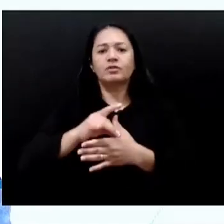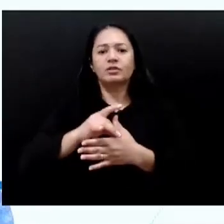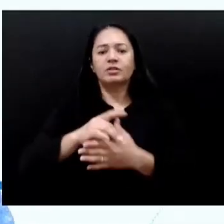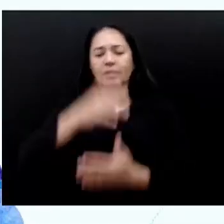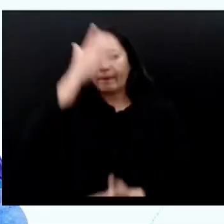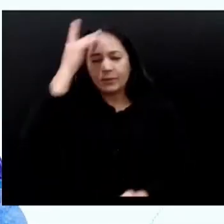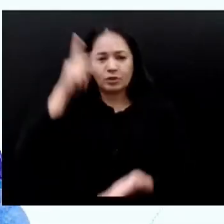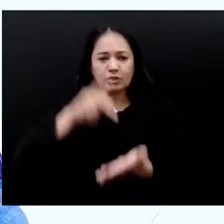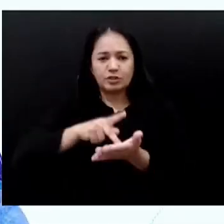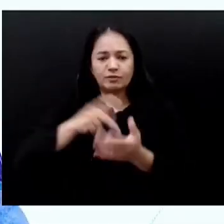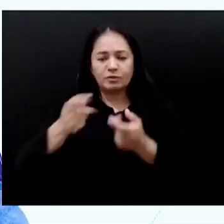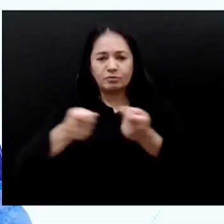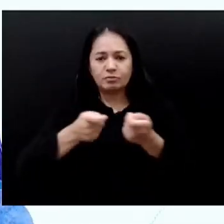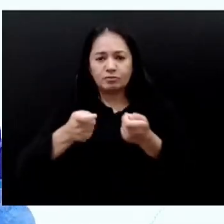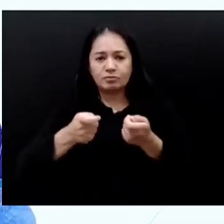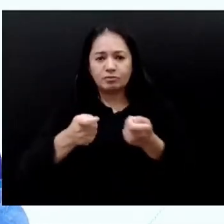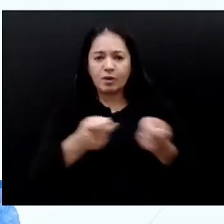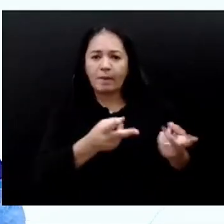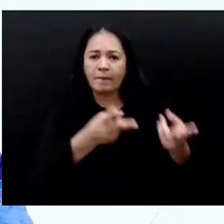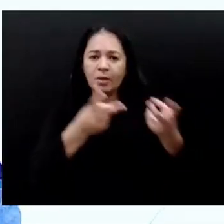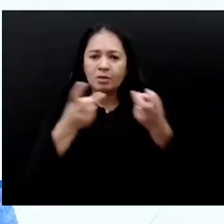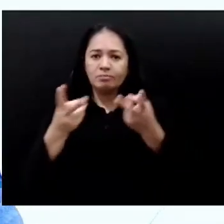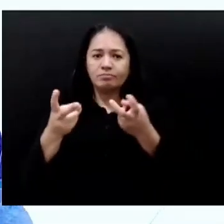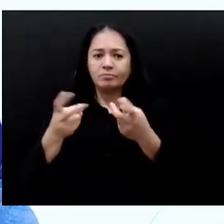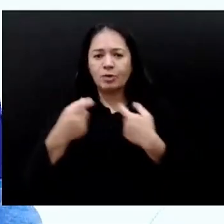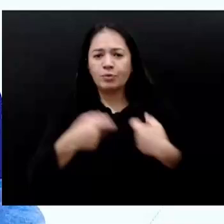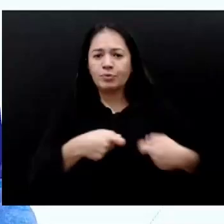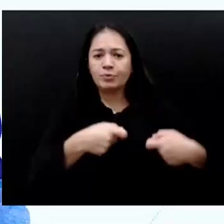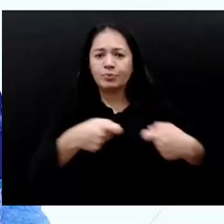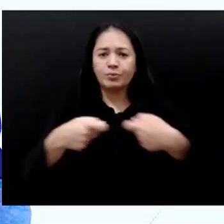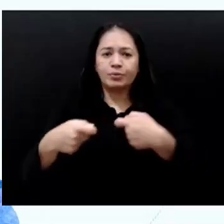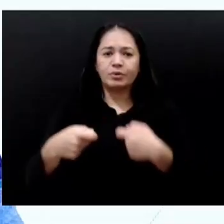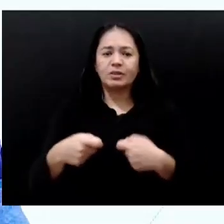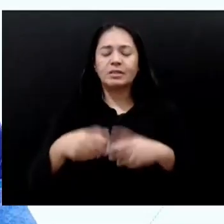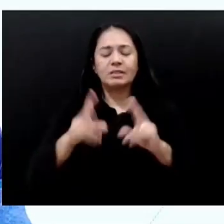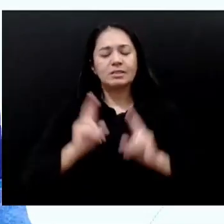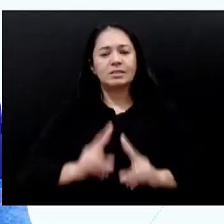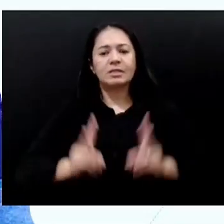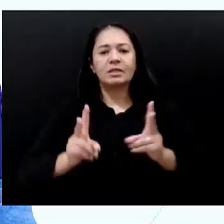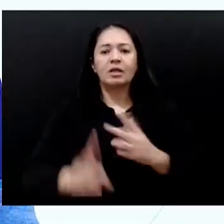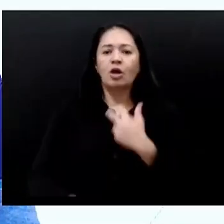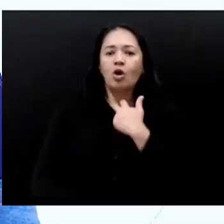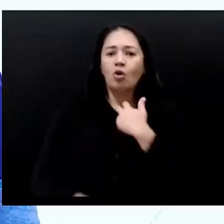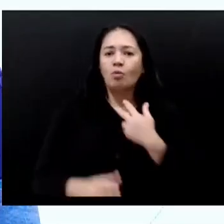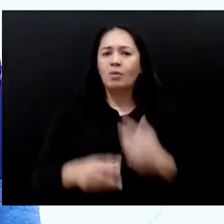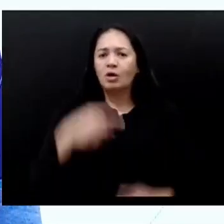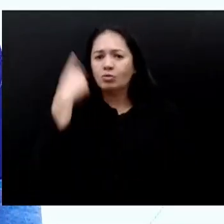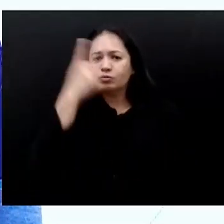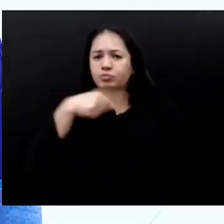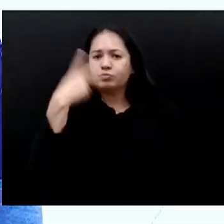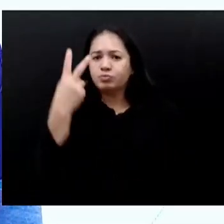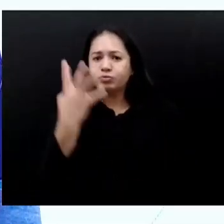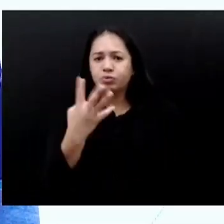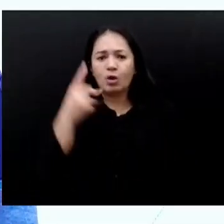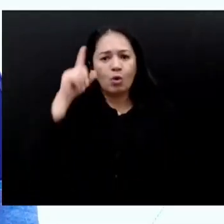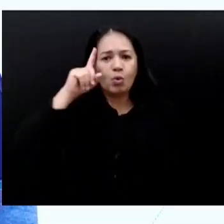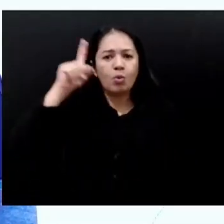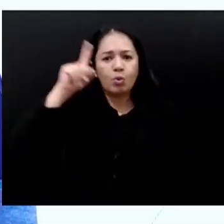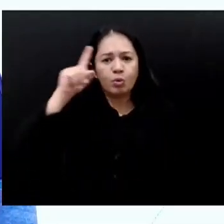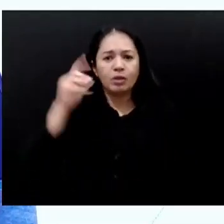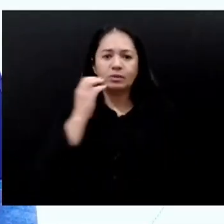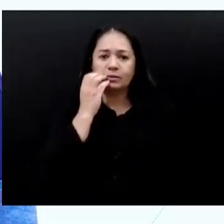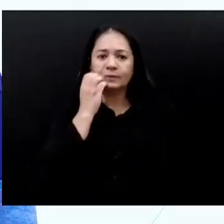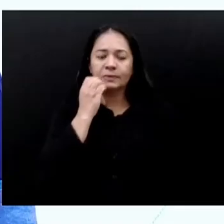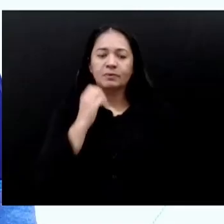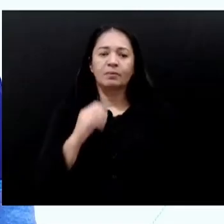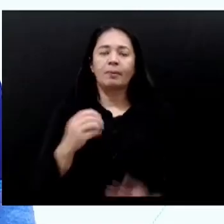vê as necessidades e está sempre preocupado 24 horas por dia, na verdade, como um bom